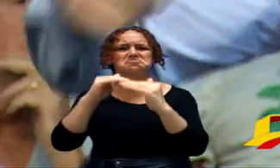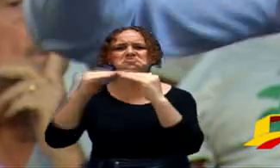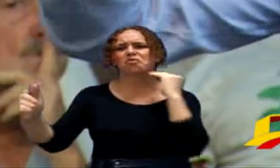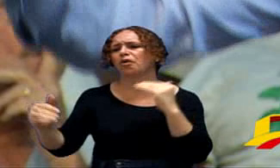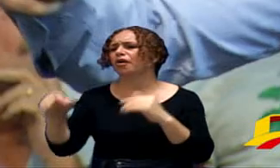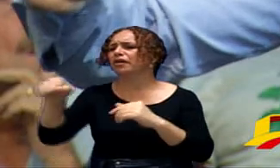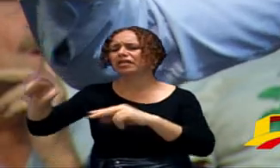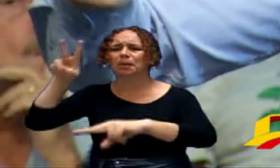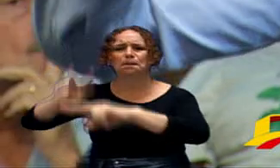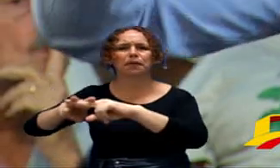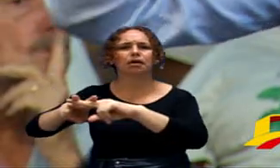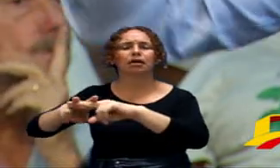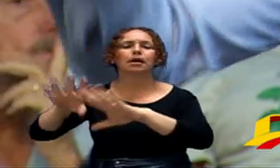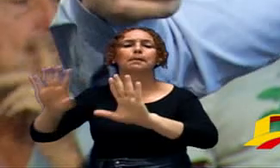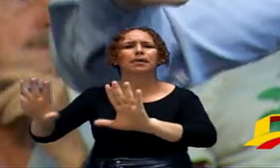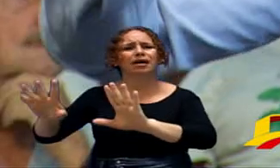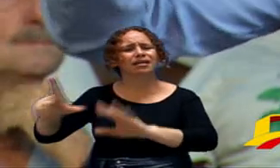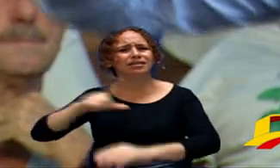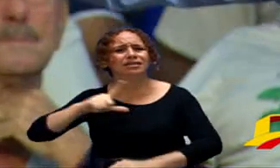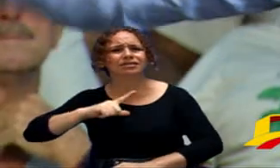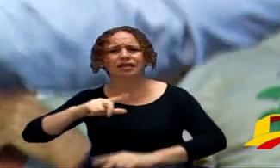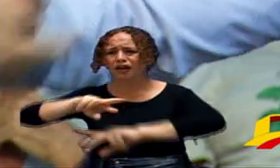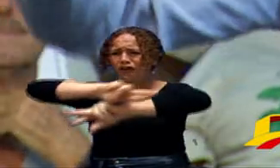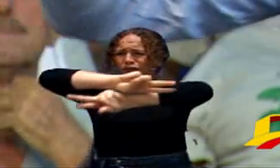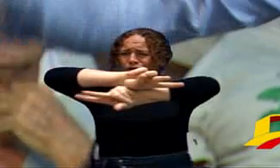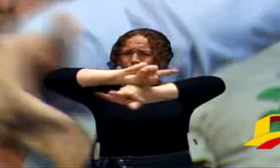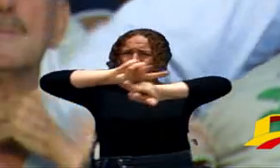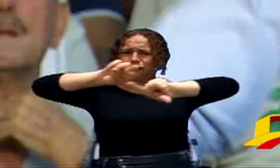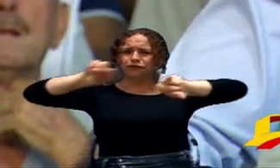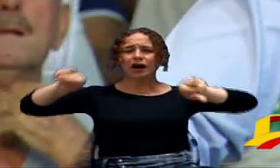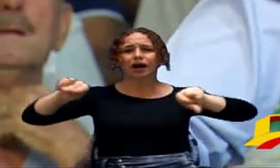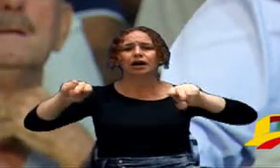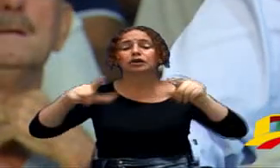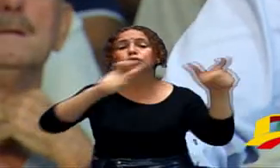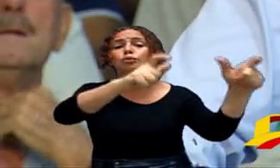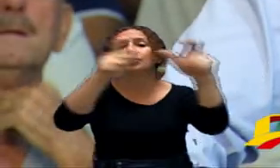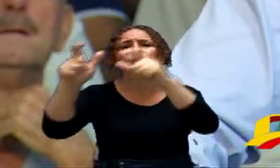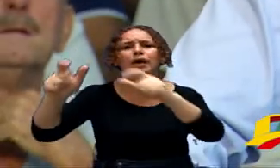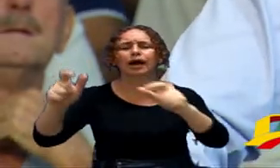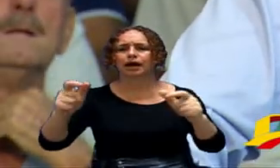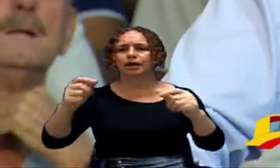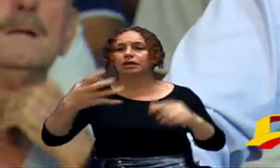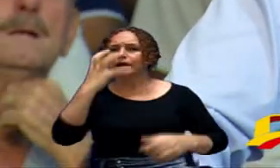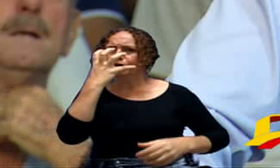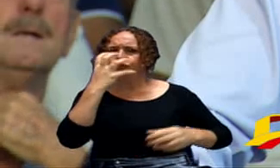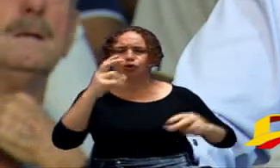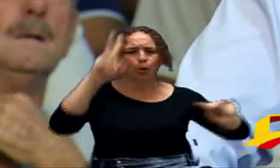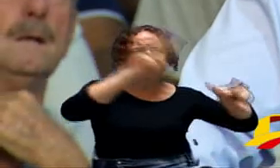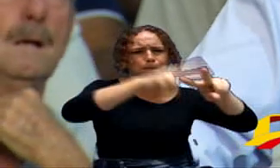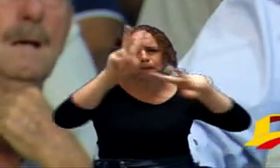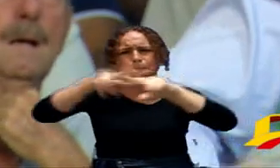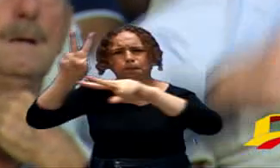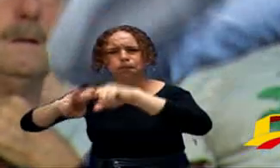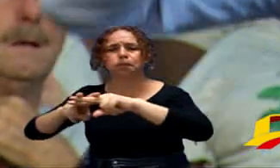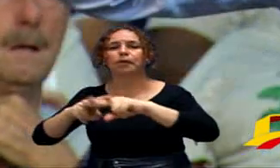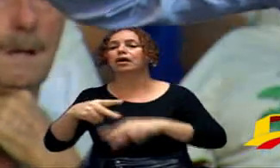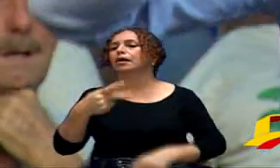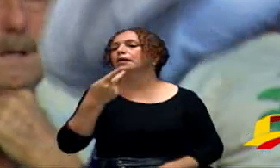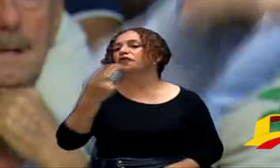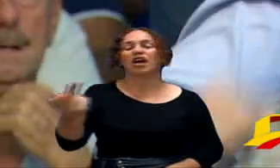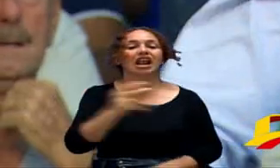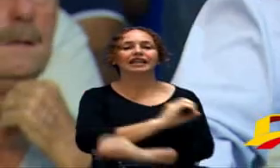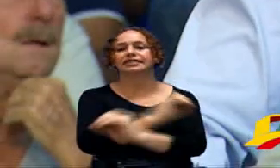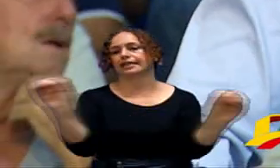canis lotados com cães em condições péssimas, precárias, e ninguém fala nada. Tá? O pessoal